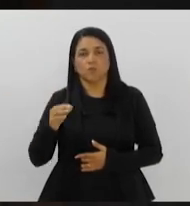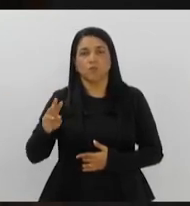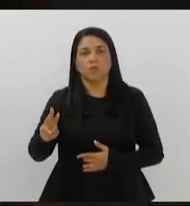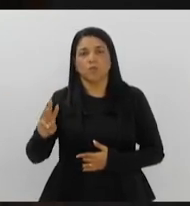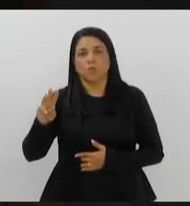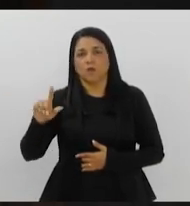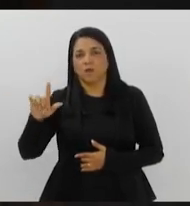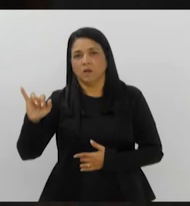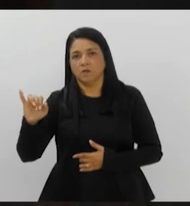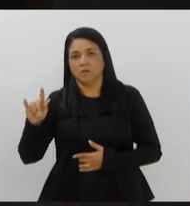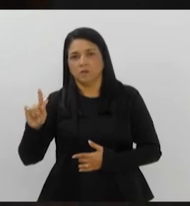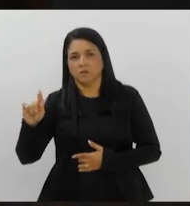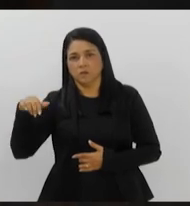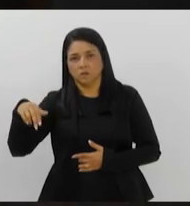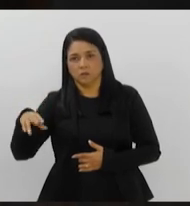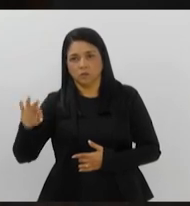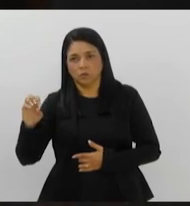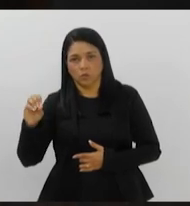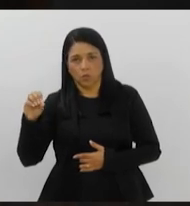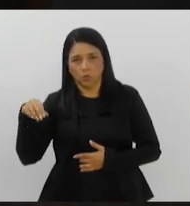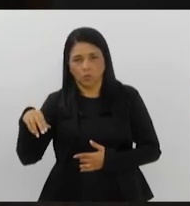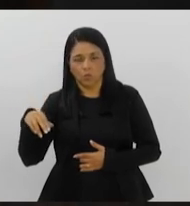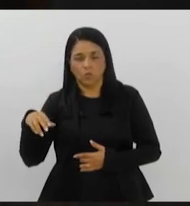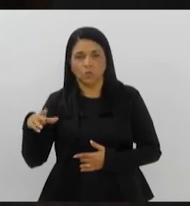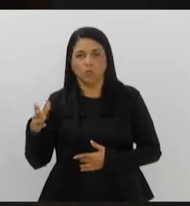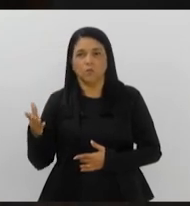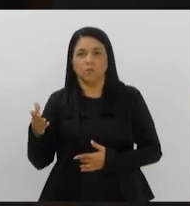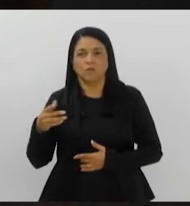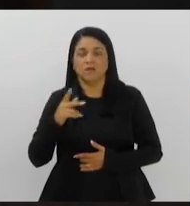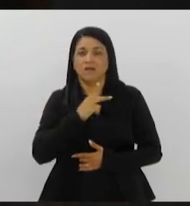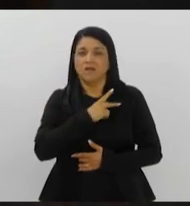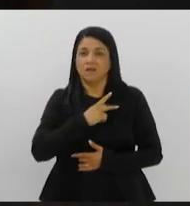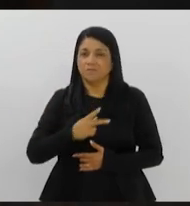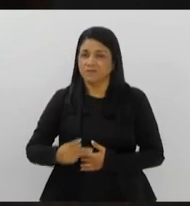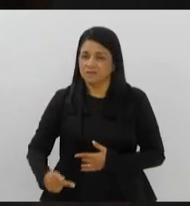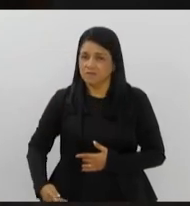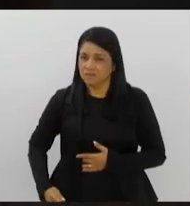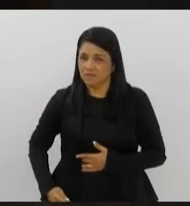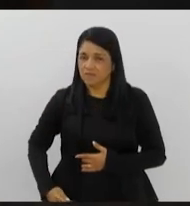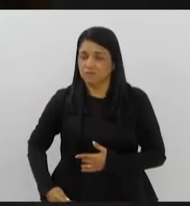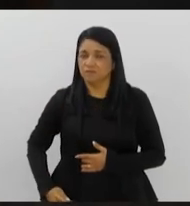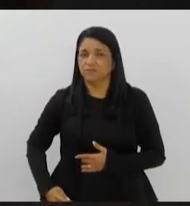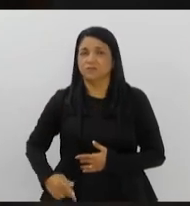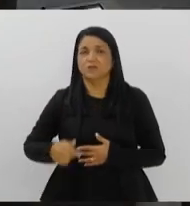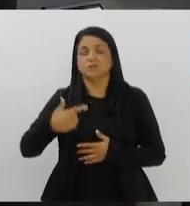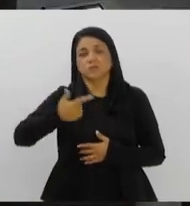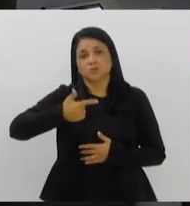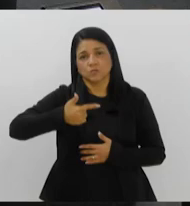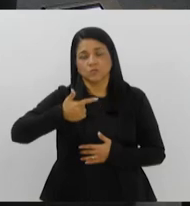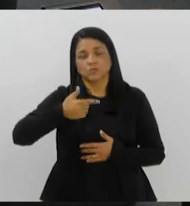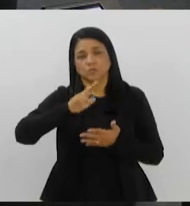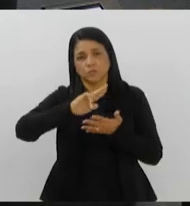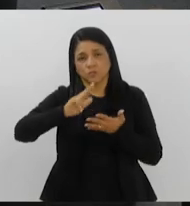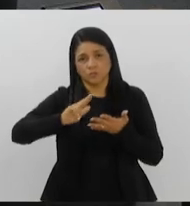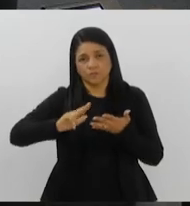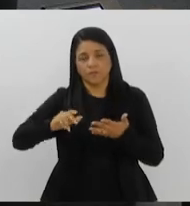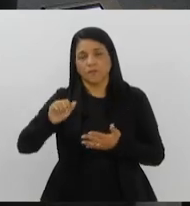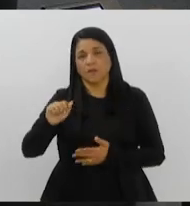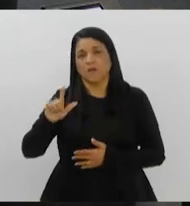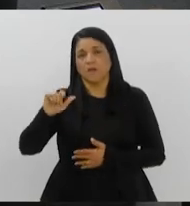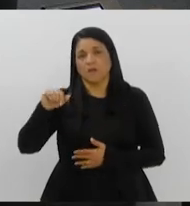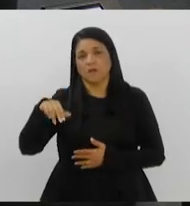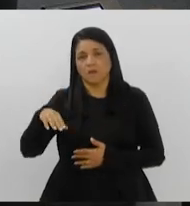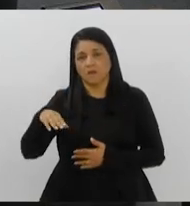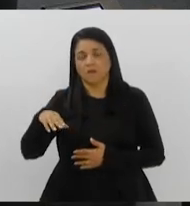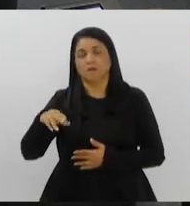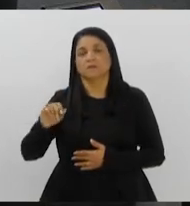José, deputado. A presidência irá proceder à segunda chamada. Deputado Alan Lopes, deputado